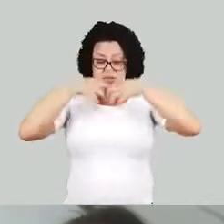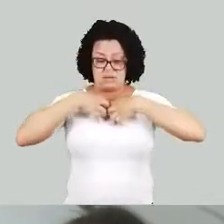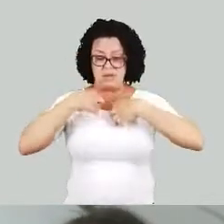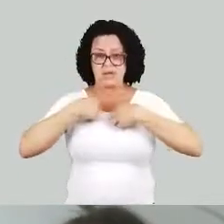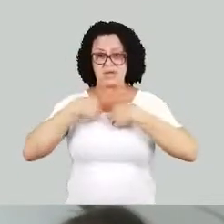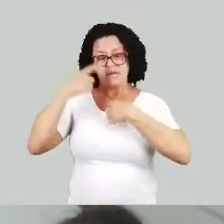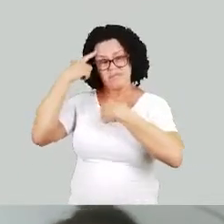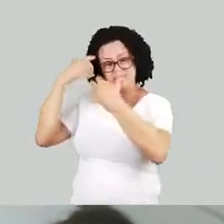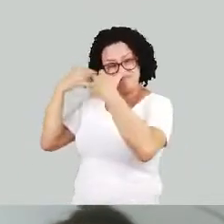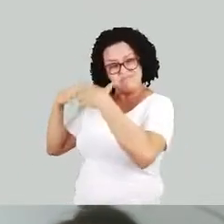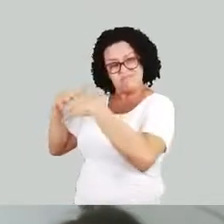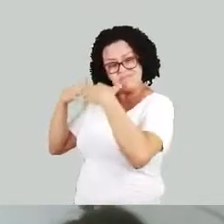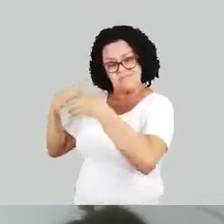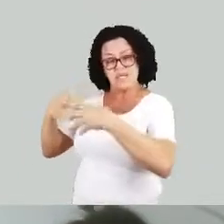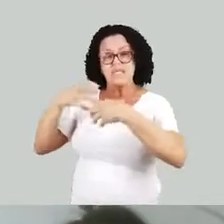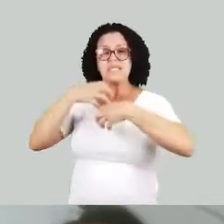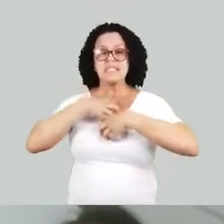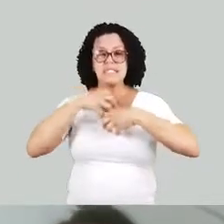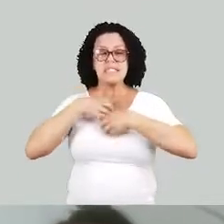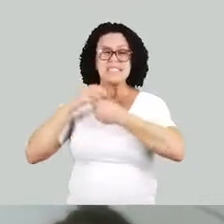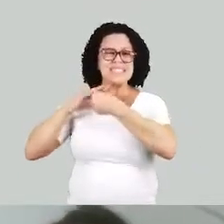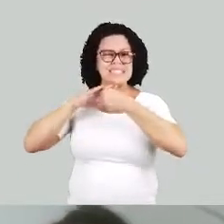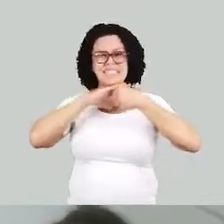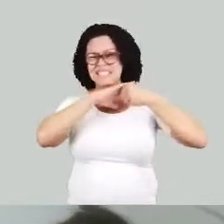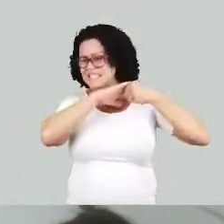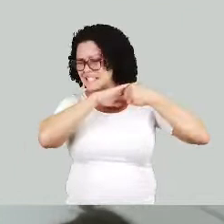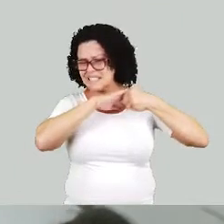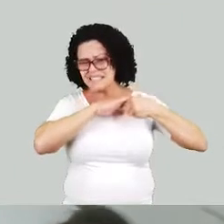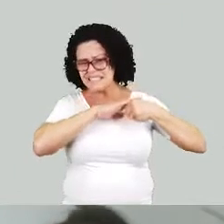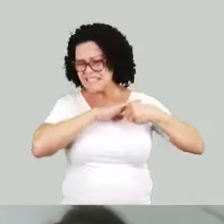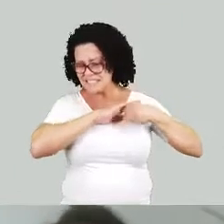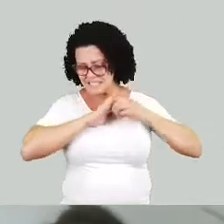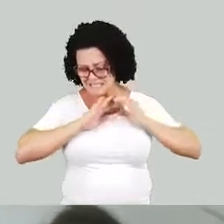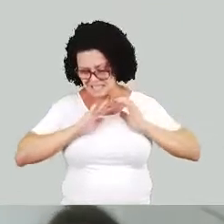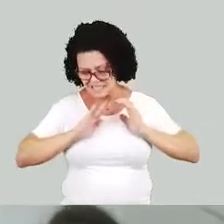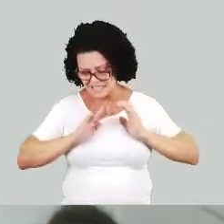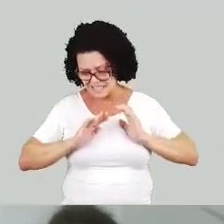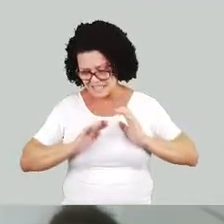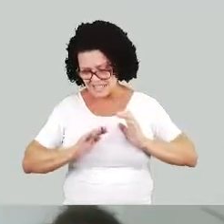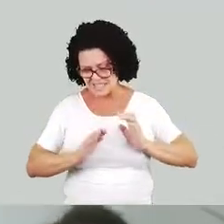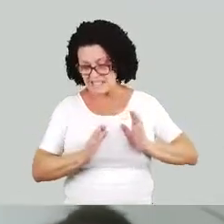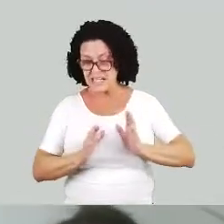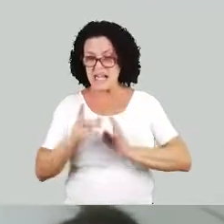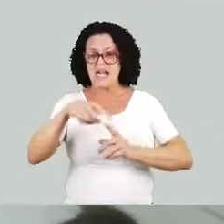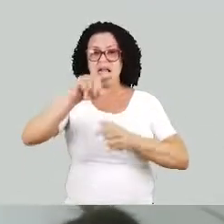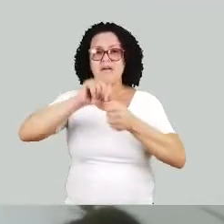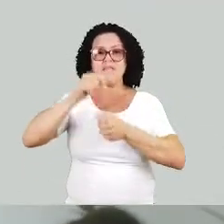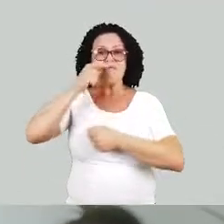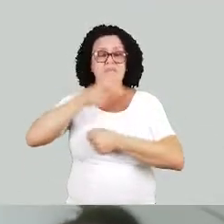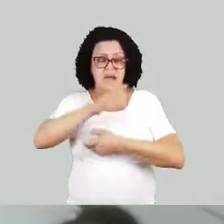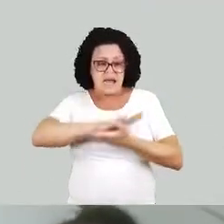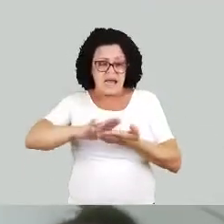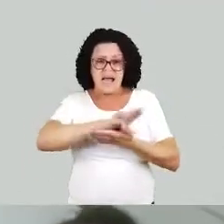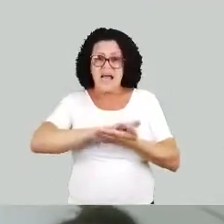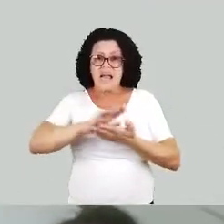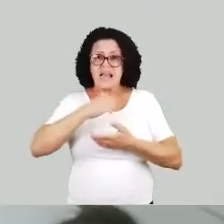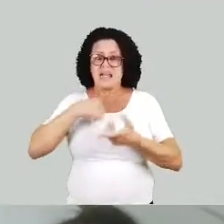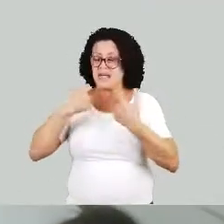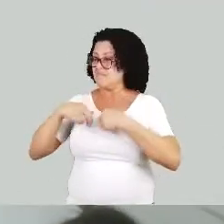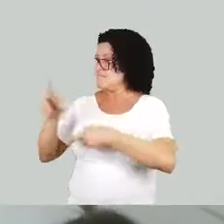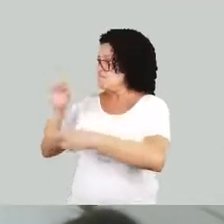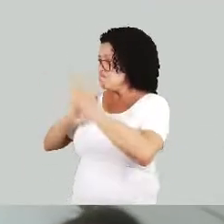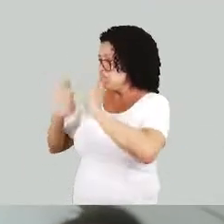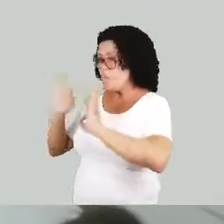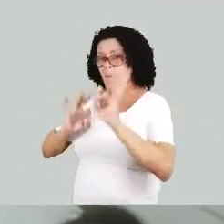nosso mental, né? São sentimentos reprimidos, é uma expectativa frustrada, um interesse não